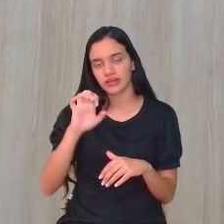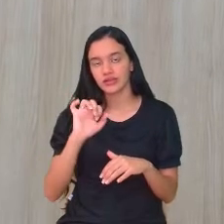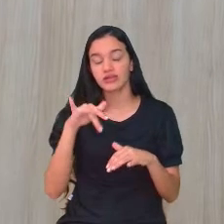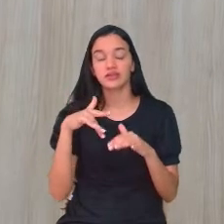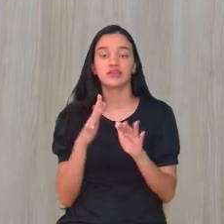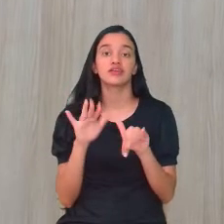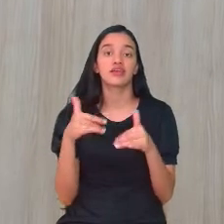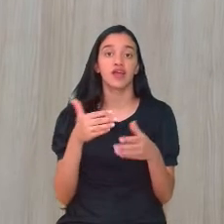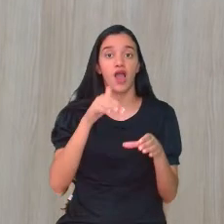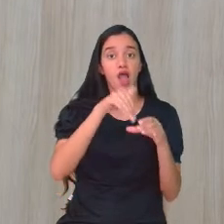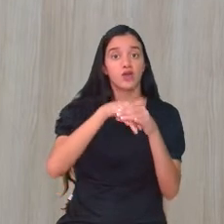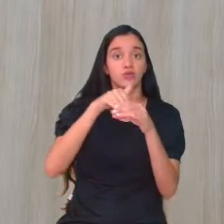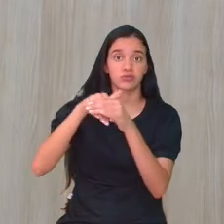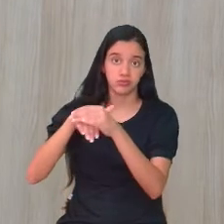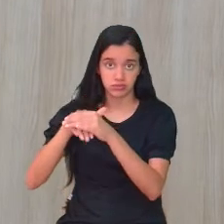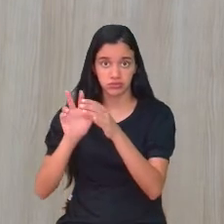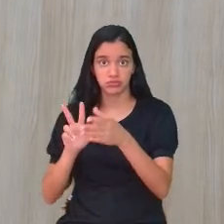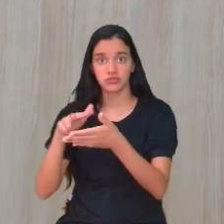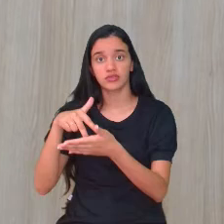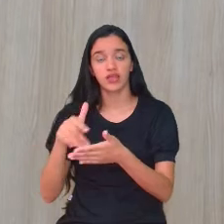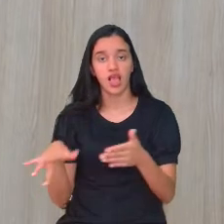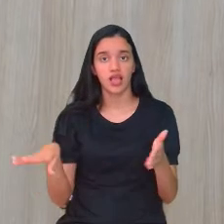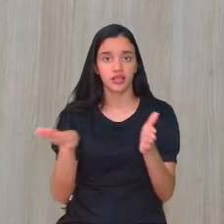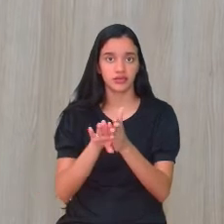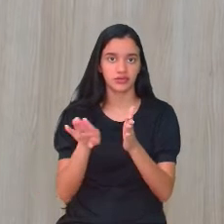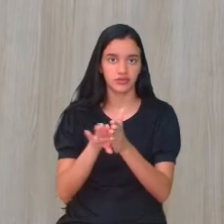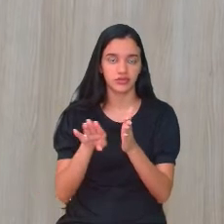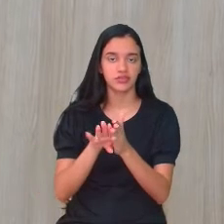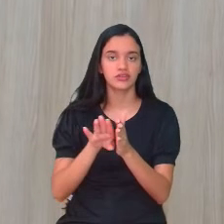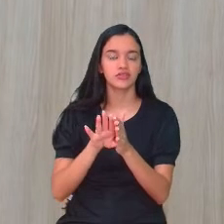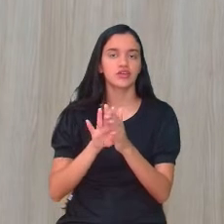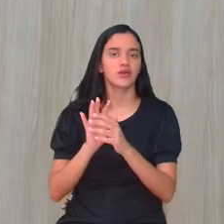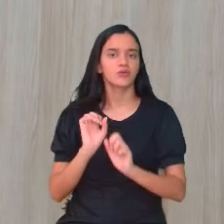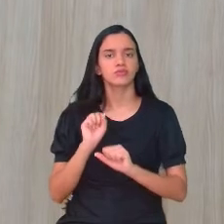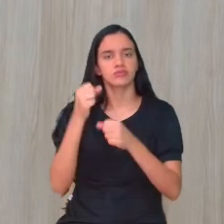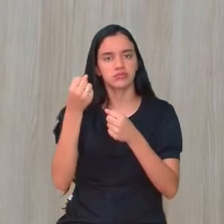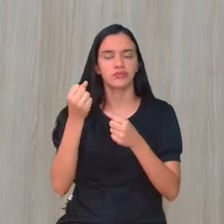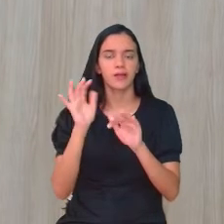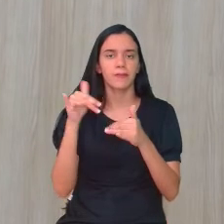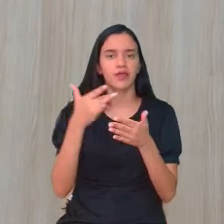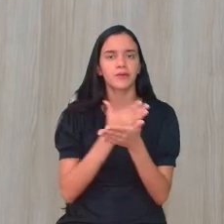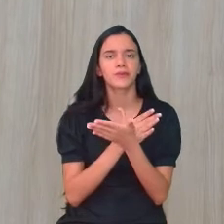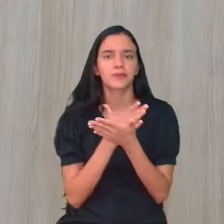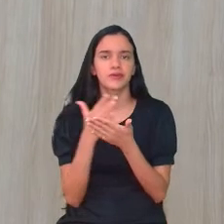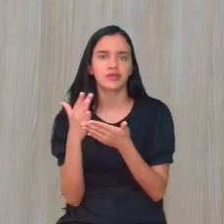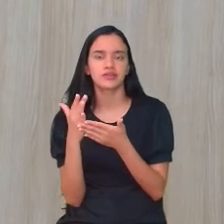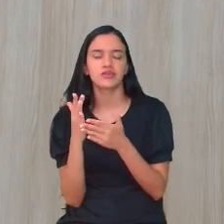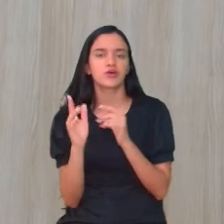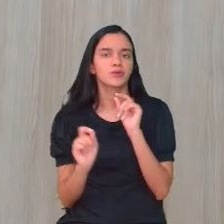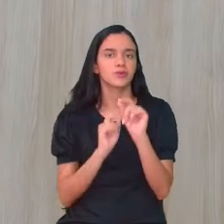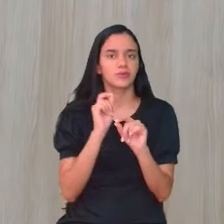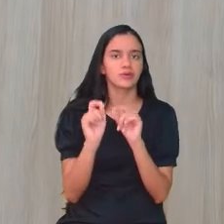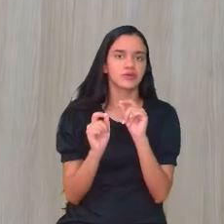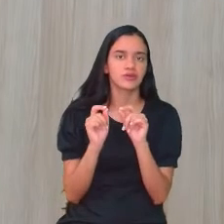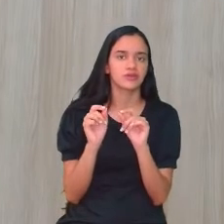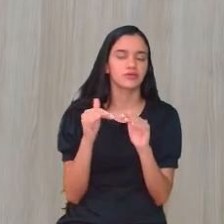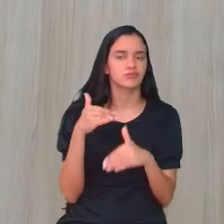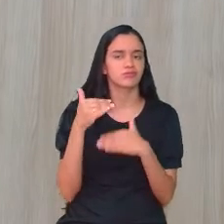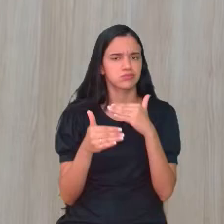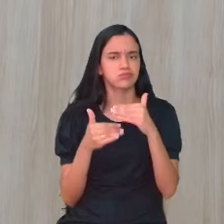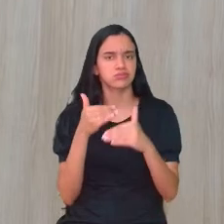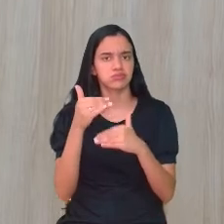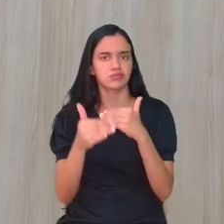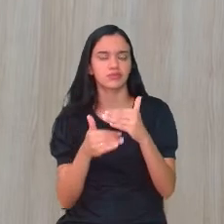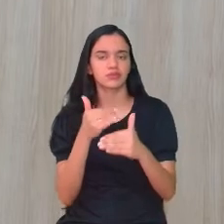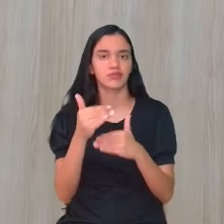às eleições, depois ele chega ao poder e começa, né, a sua caminhada, né,